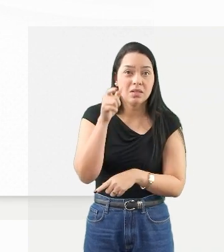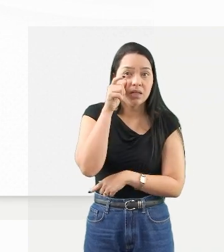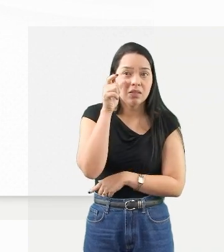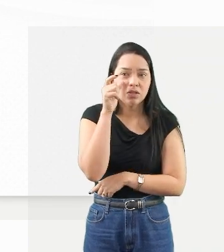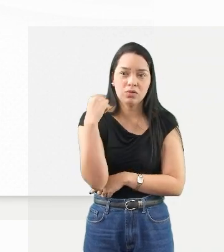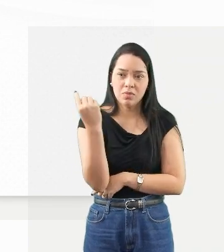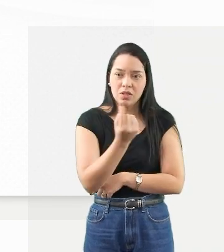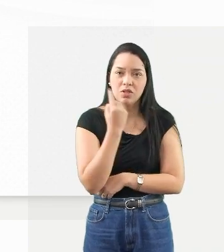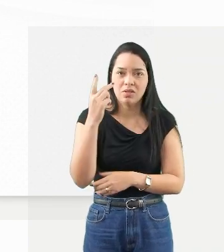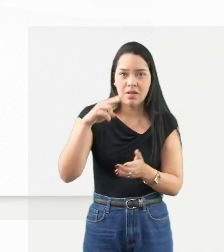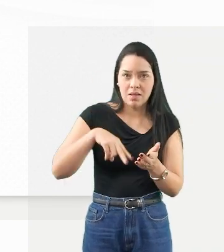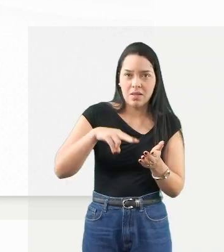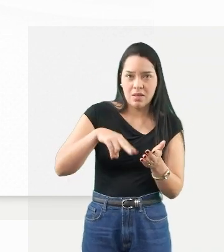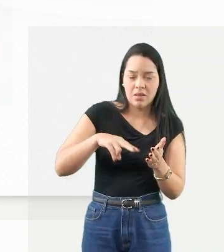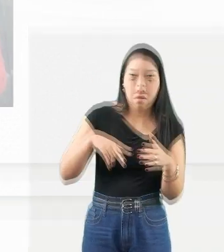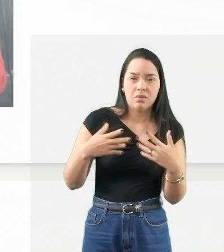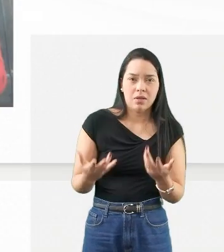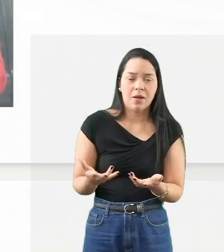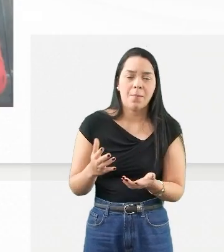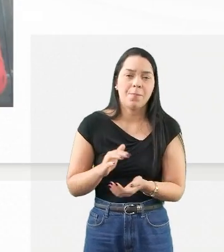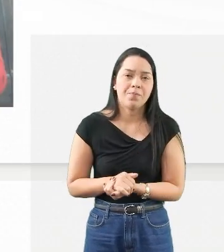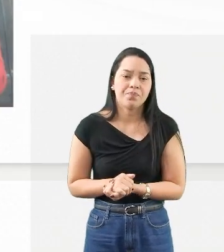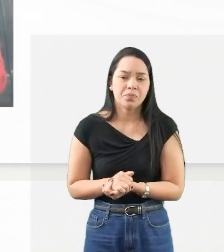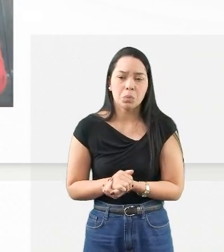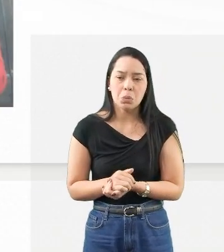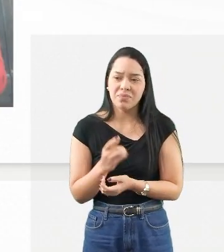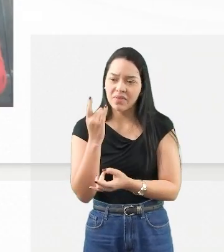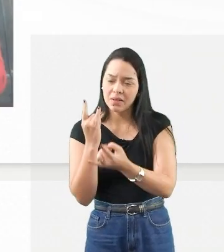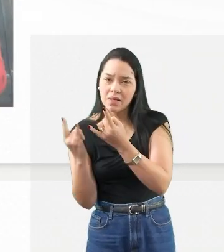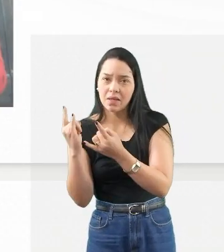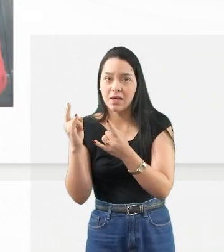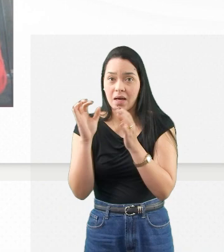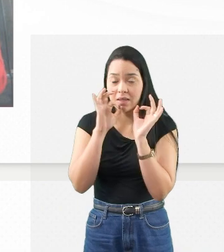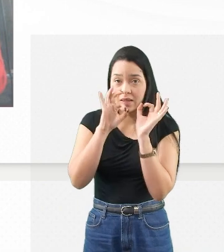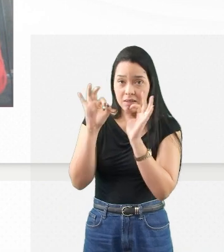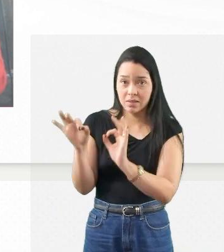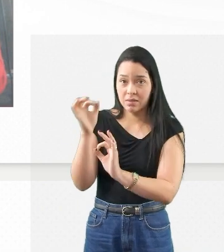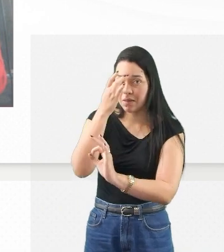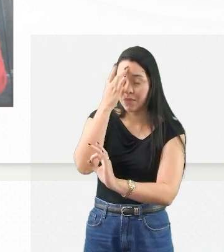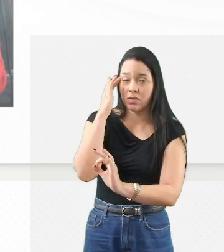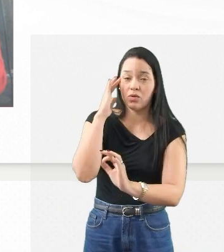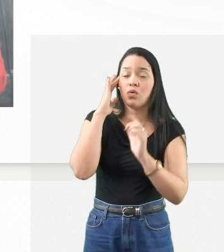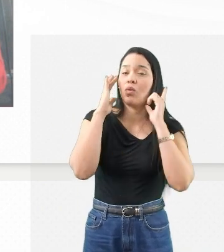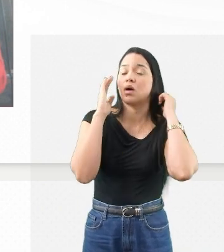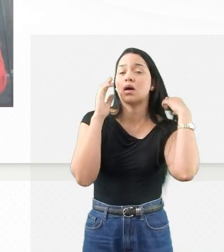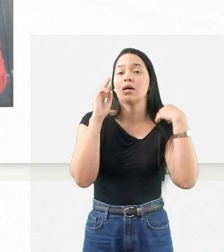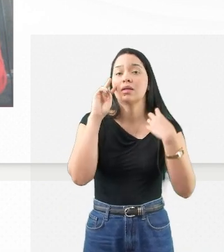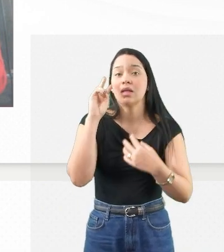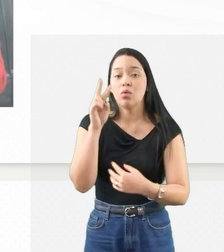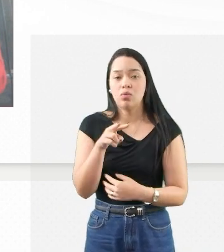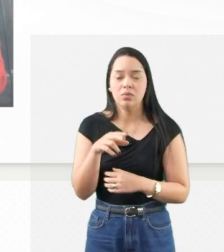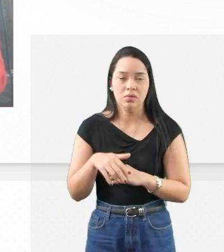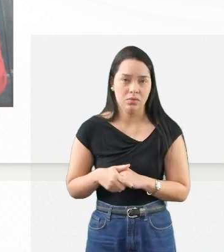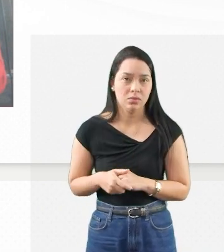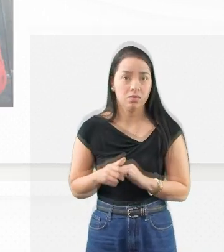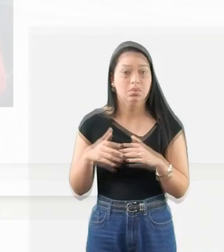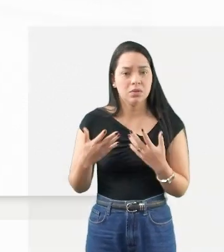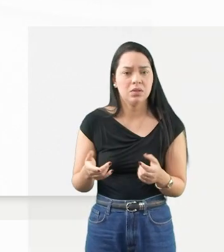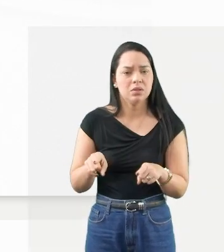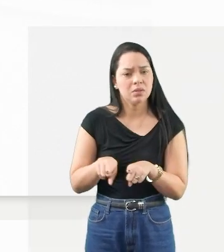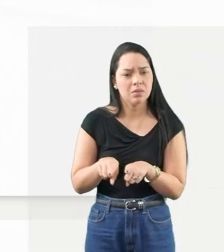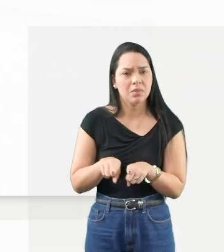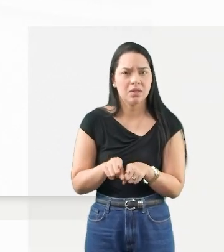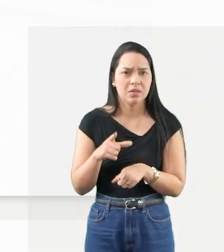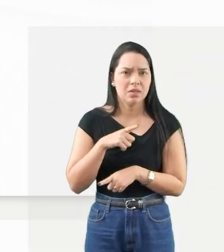gente, para quem está lendo o folder, de alguma forma atrair a atenção da pessoa que está olhando esse determinado folder, né? E aqui a gente tem